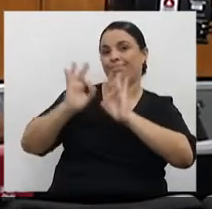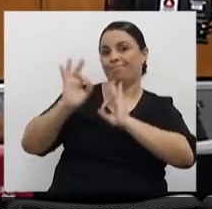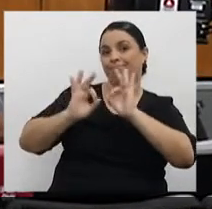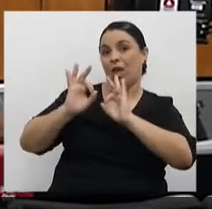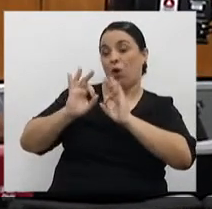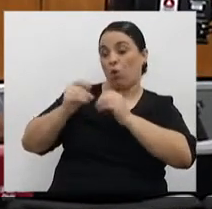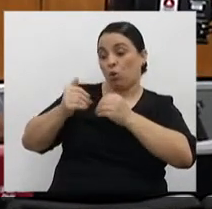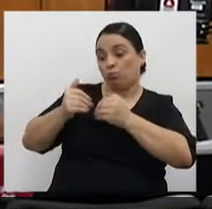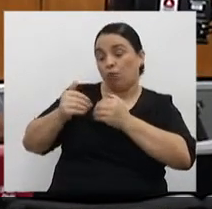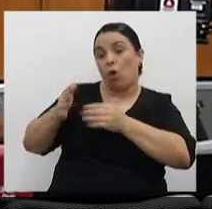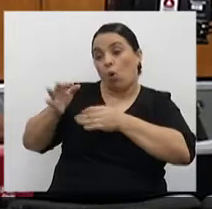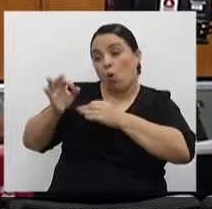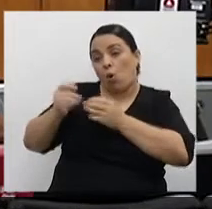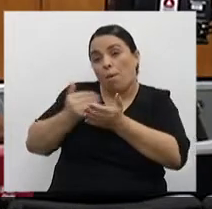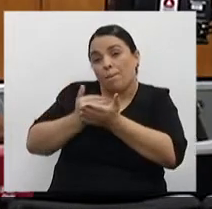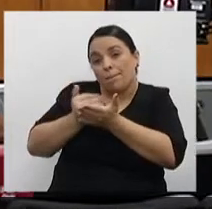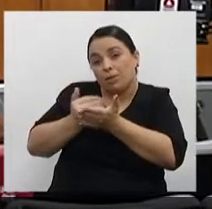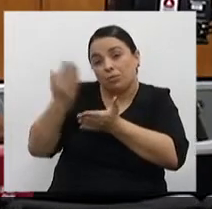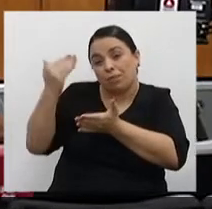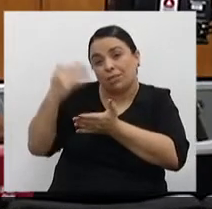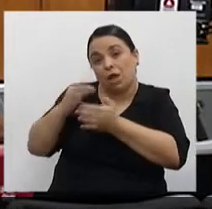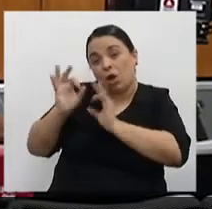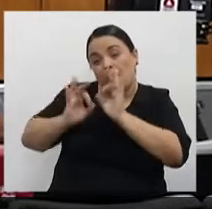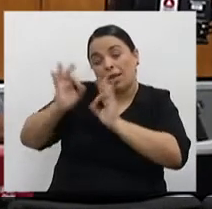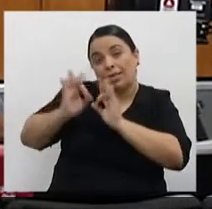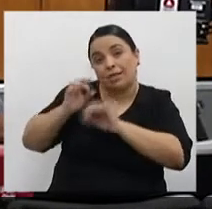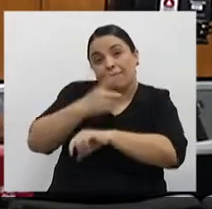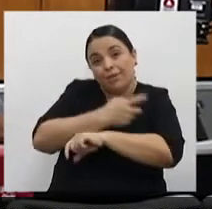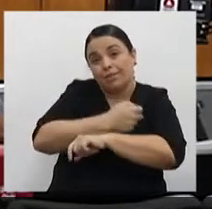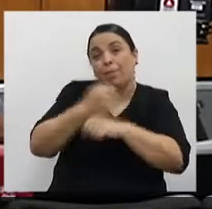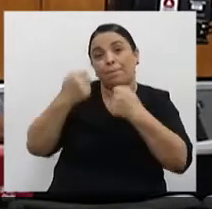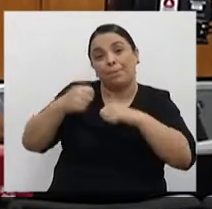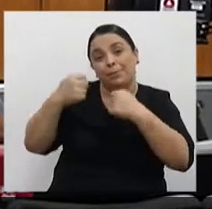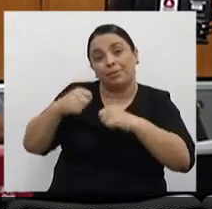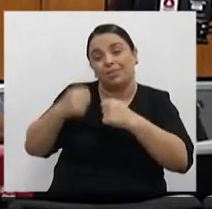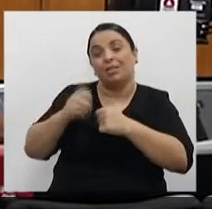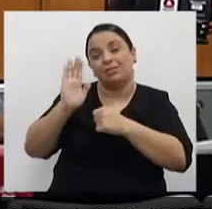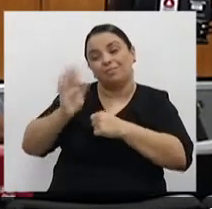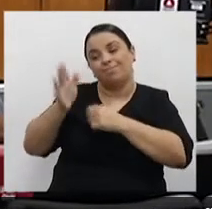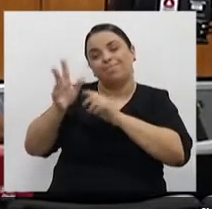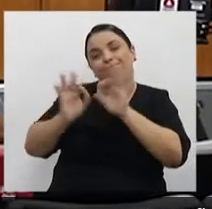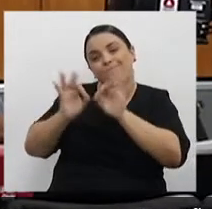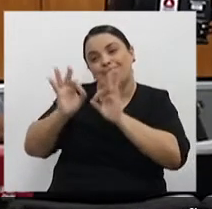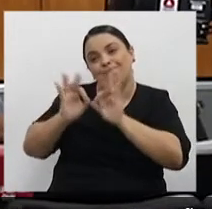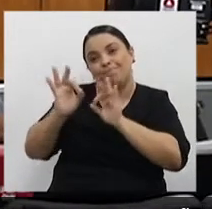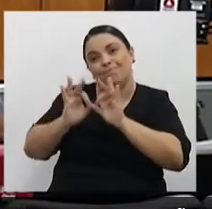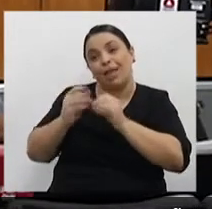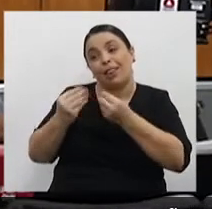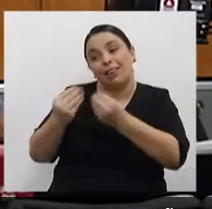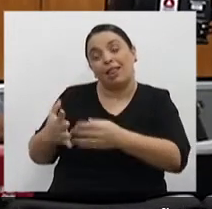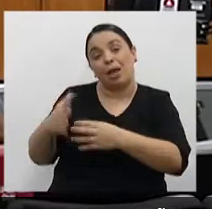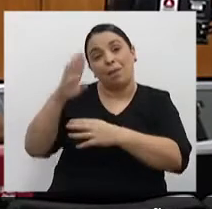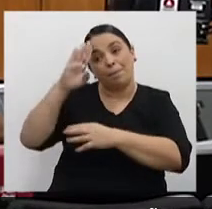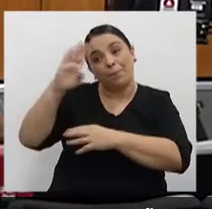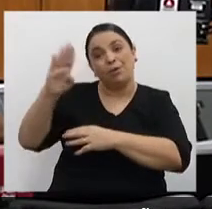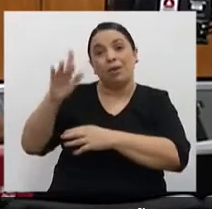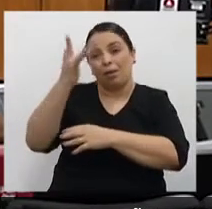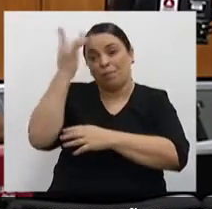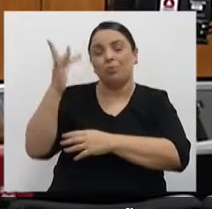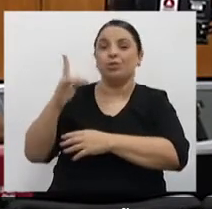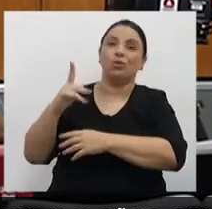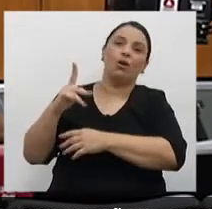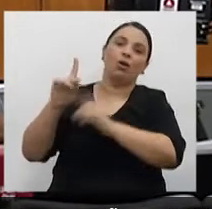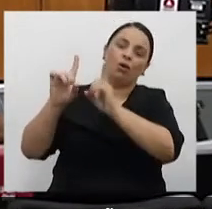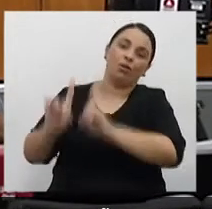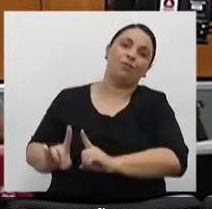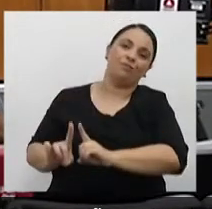da organização da vacina no estado brasileiro, né? O governo federal não trouxe isso de forma